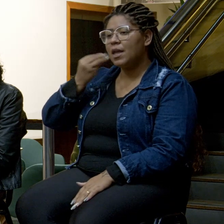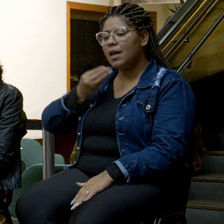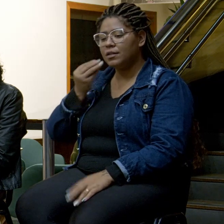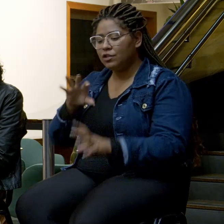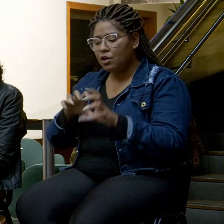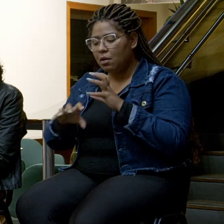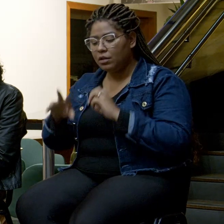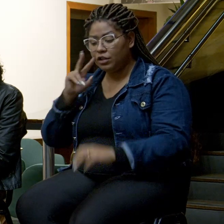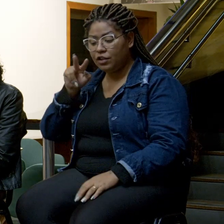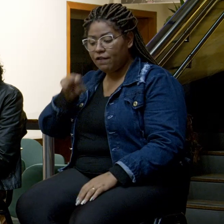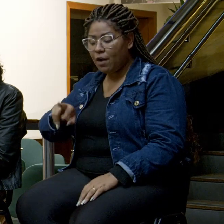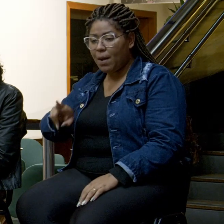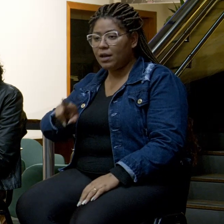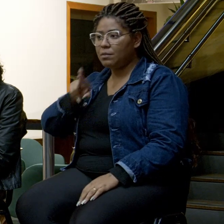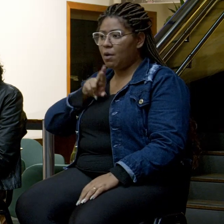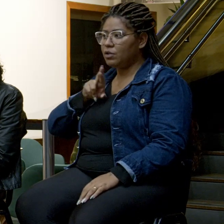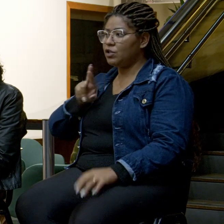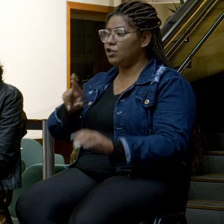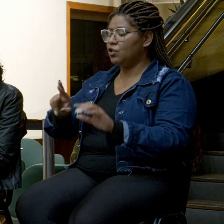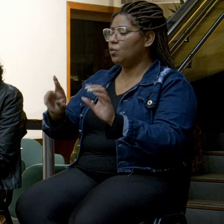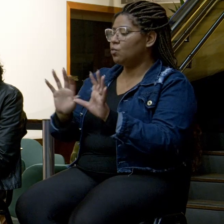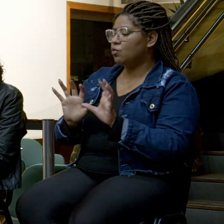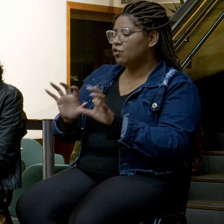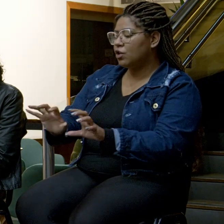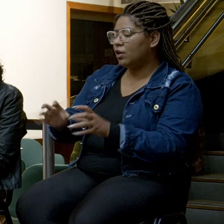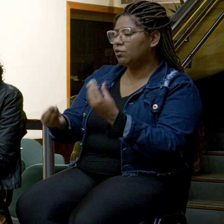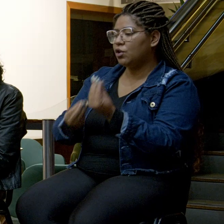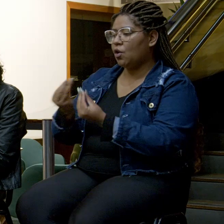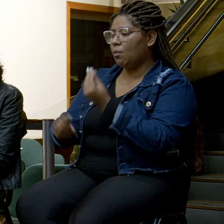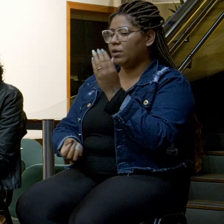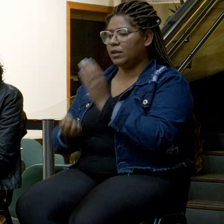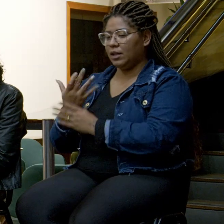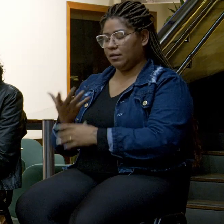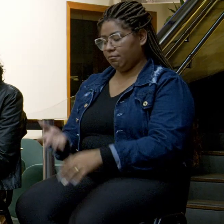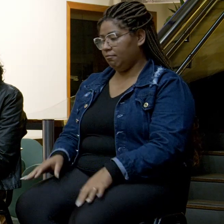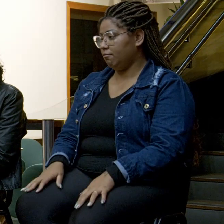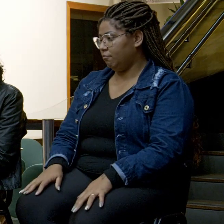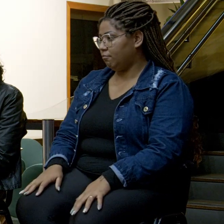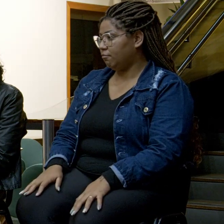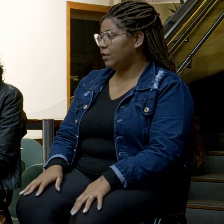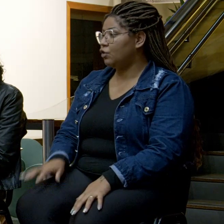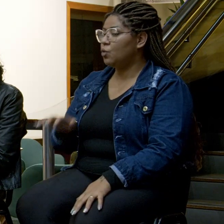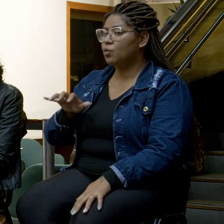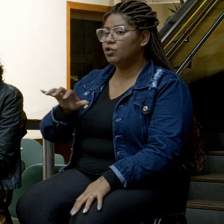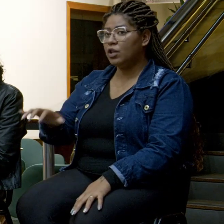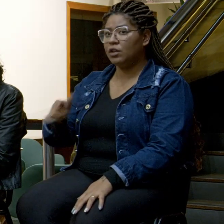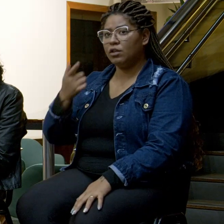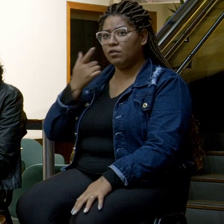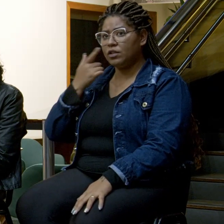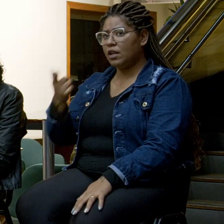do resultado e das portas que isso abre. Acho que mais do que um resultado, né? Porque o resultado acho que é uma consequência que você